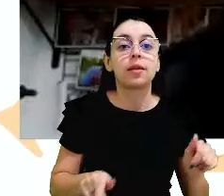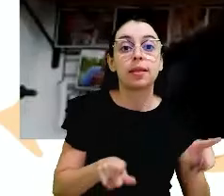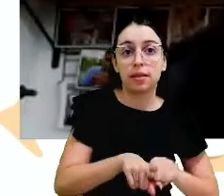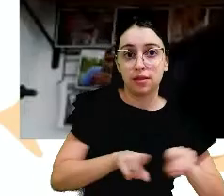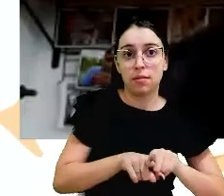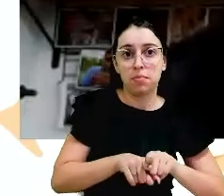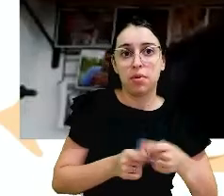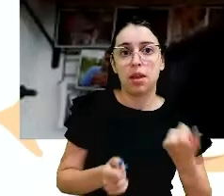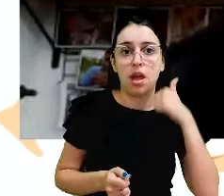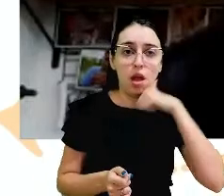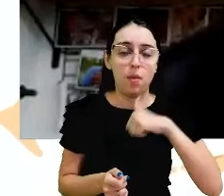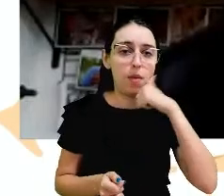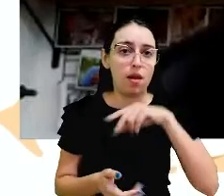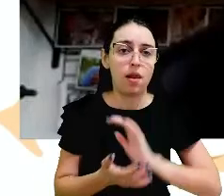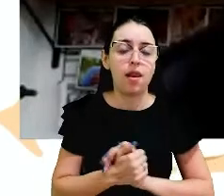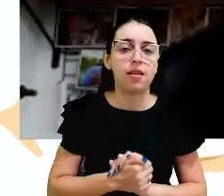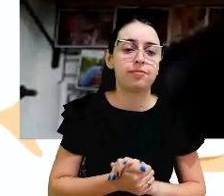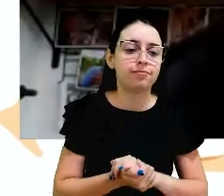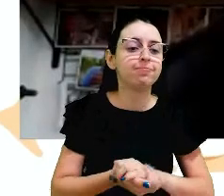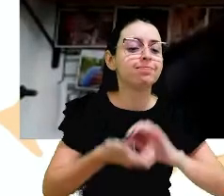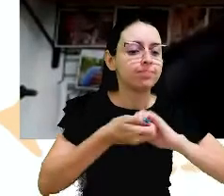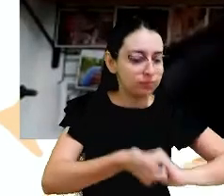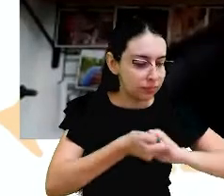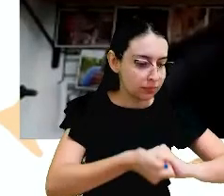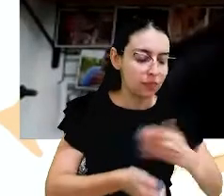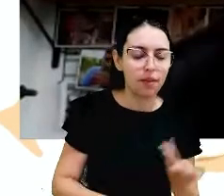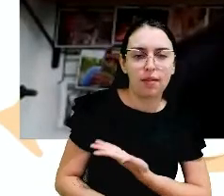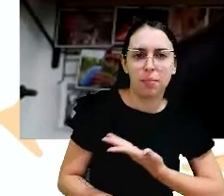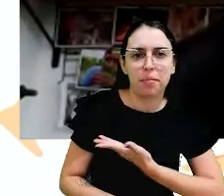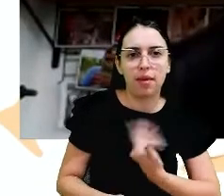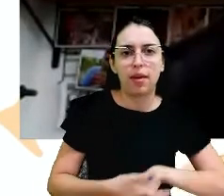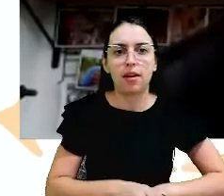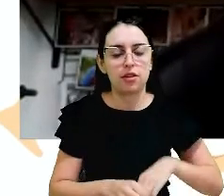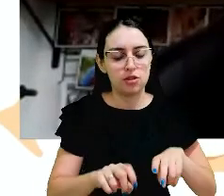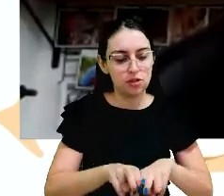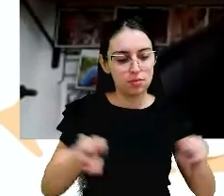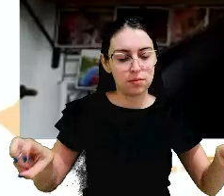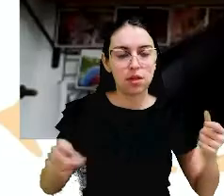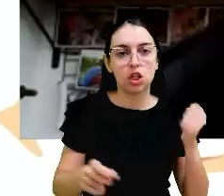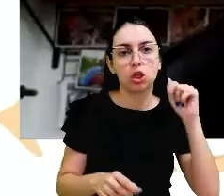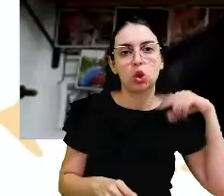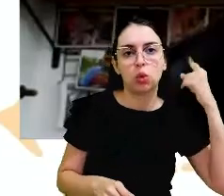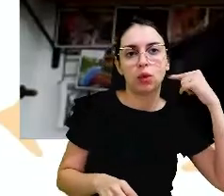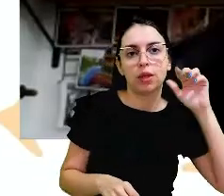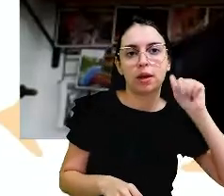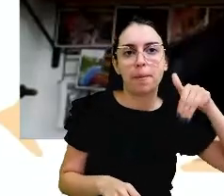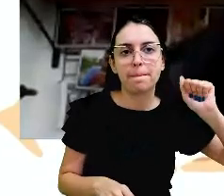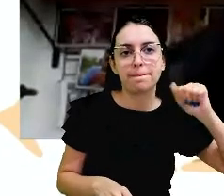mulher. Eu cumprimento as minhas queridas colegas de mesa aqui, a